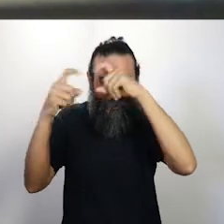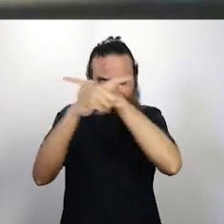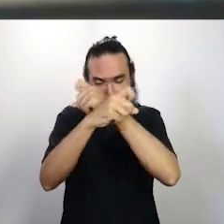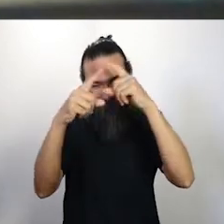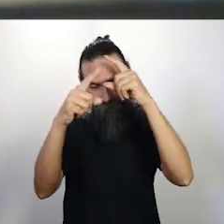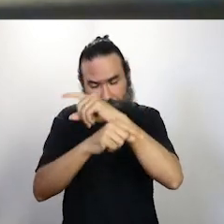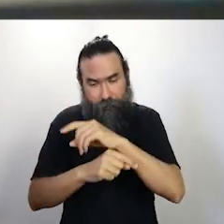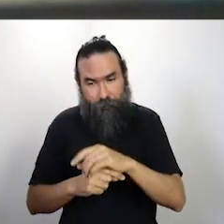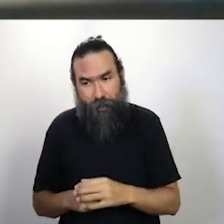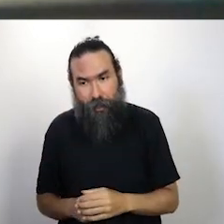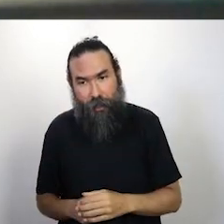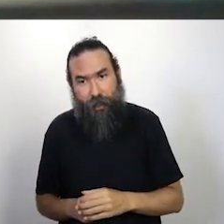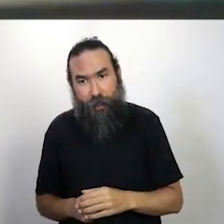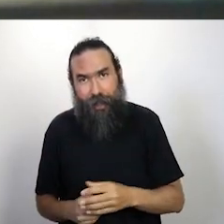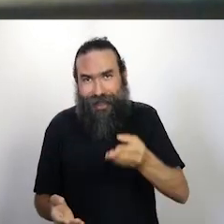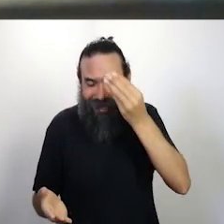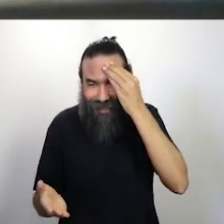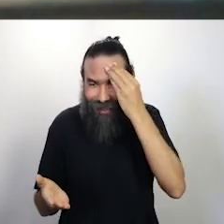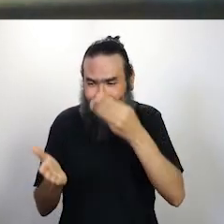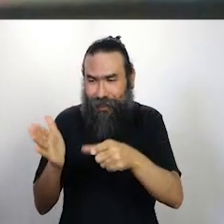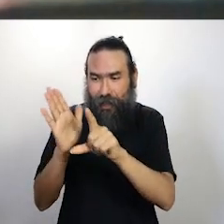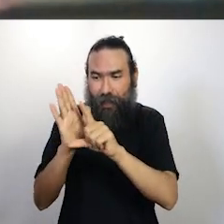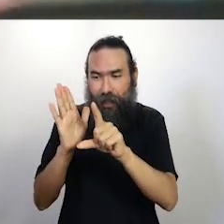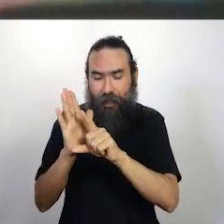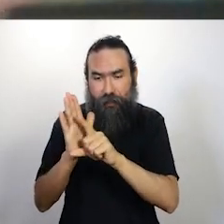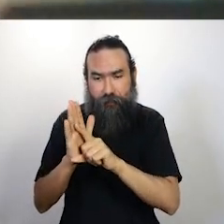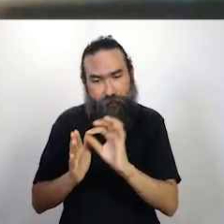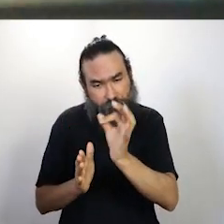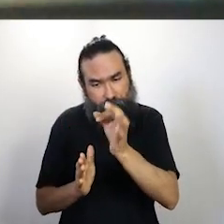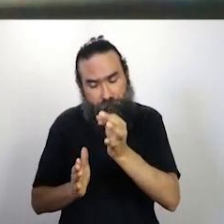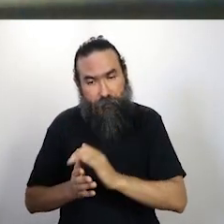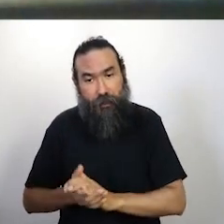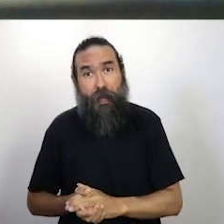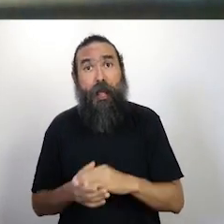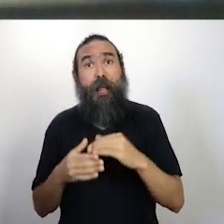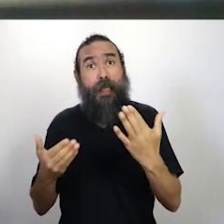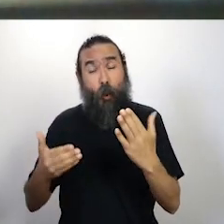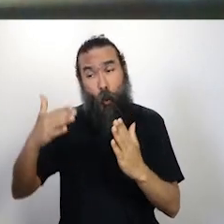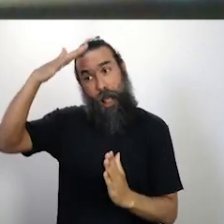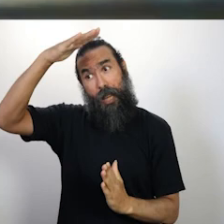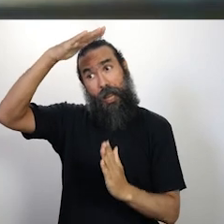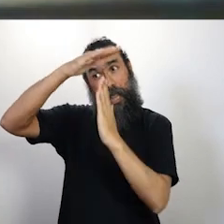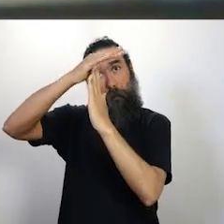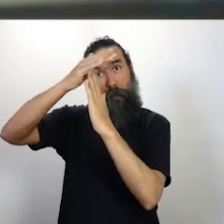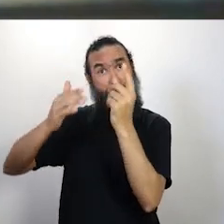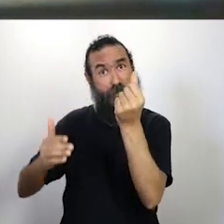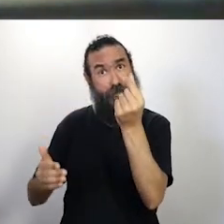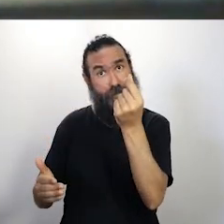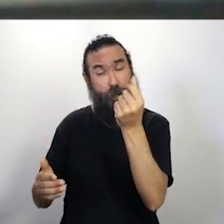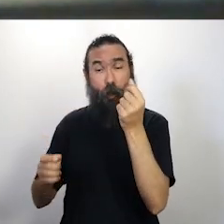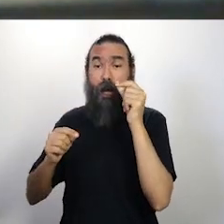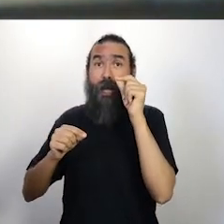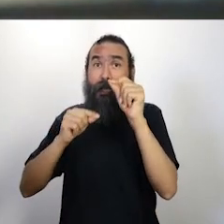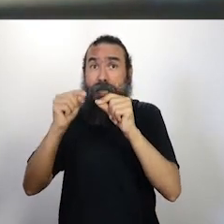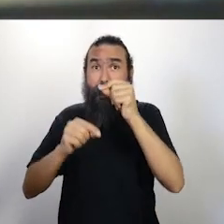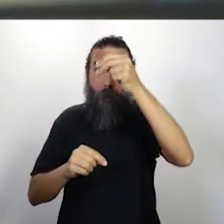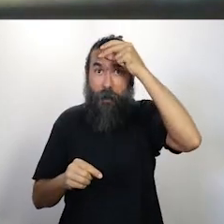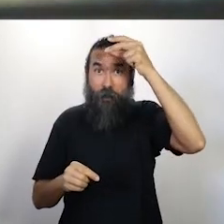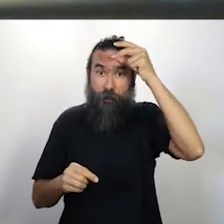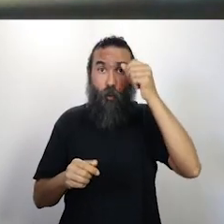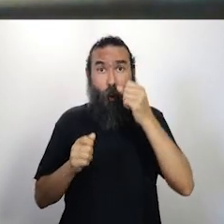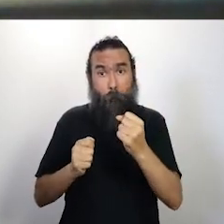que o limite pode ser repassado pode ser mensal pode ser para o quanto durar a lei eu acho que